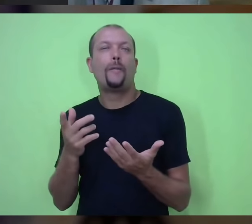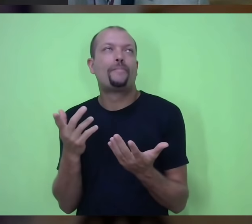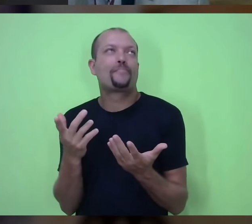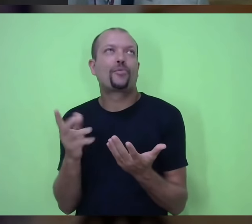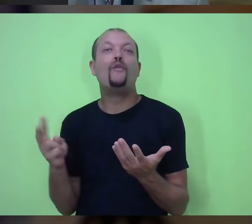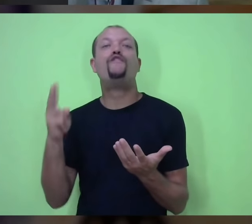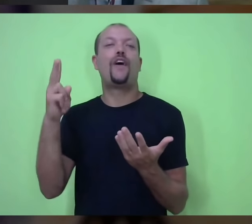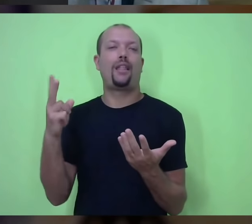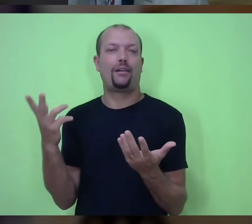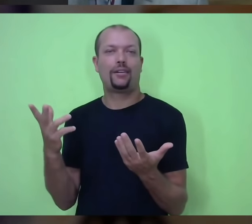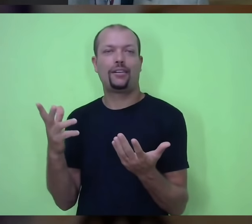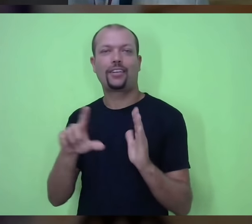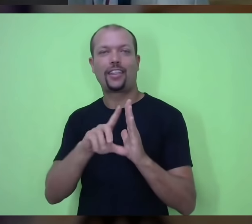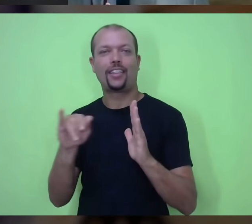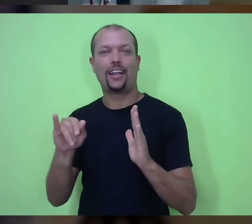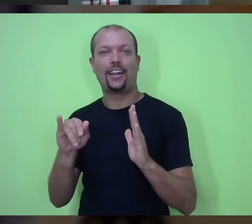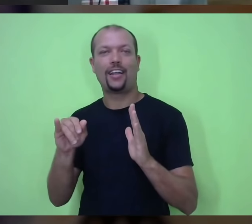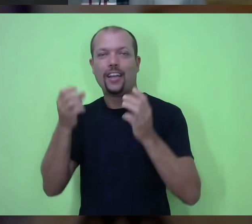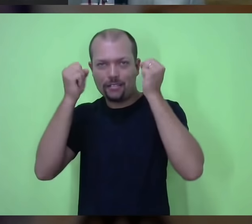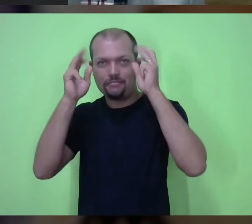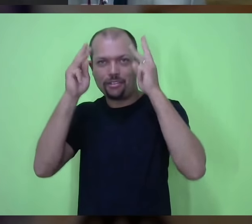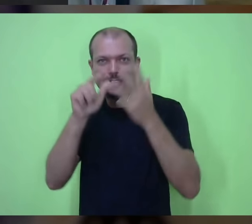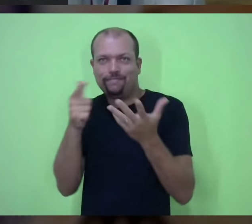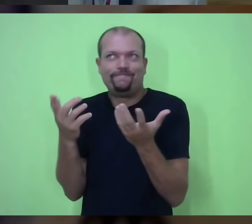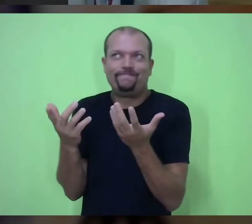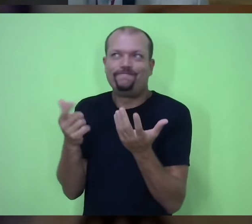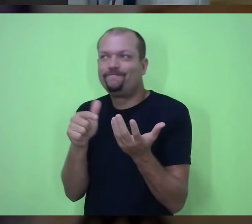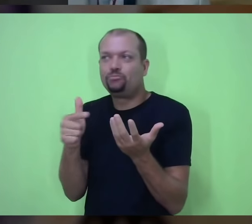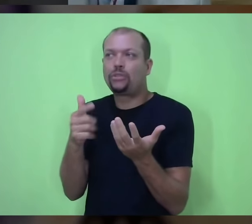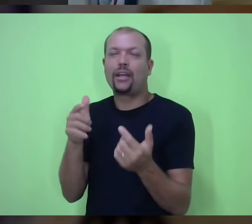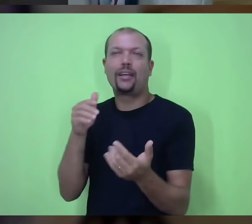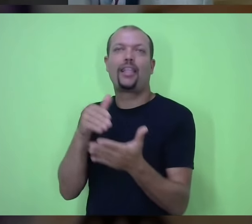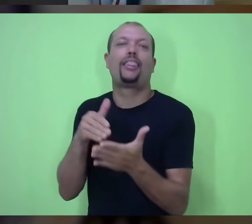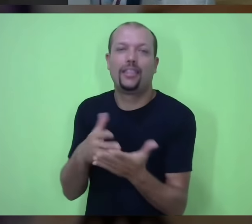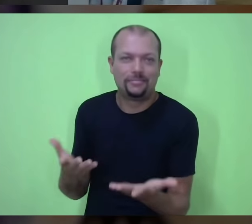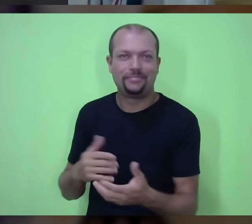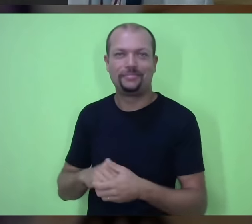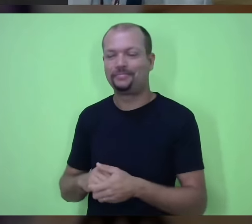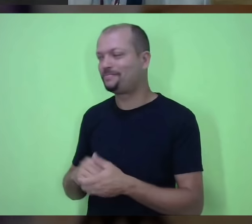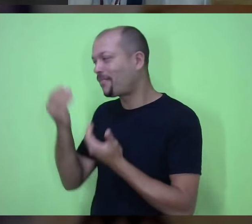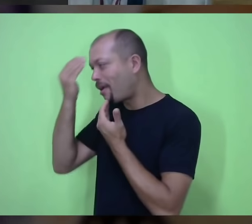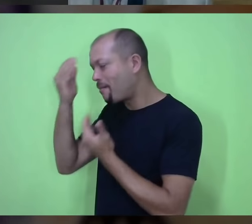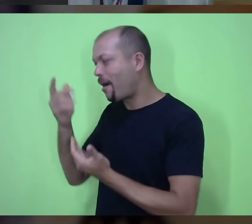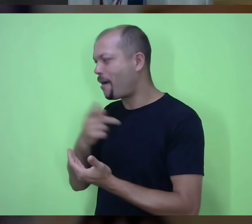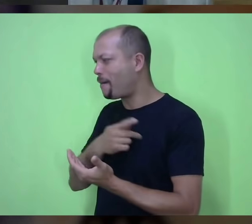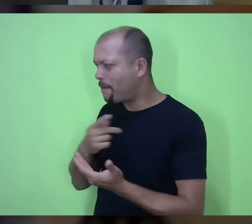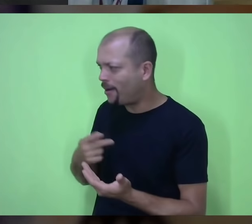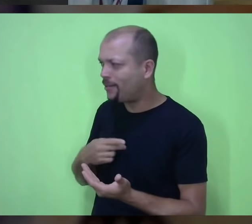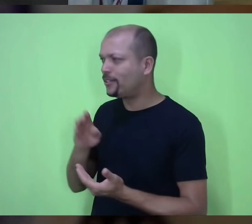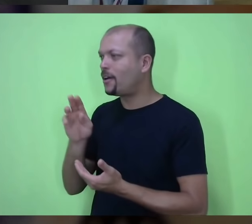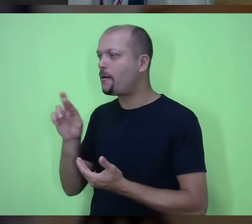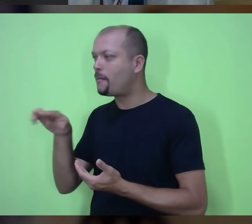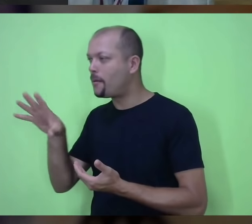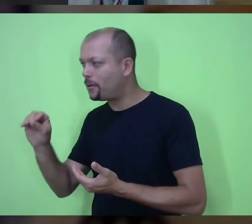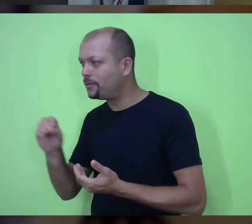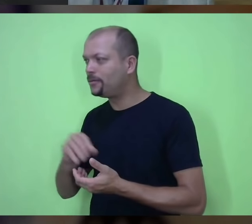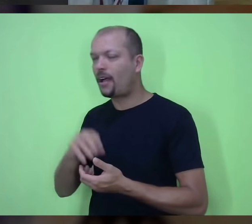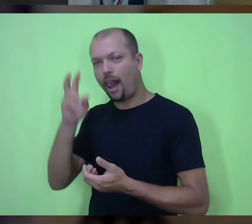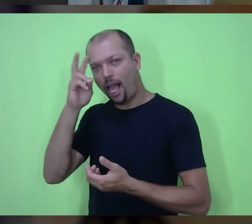previsto na lei mosaica, vamos dizer assim. Obrigado, pastor Bruno. Se lembrando